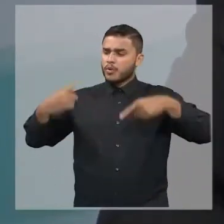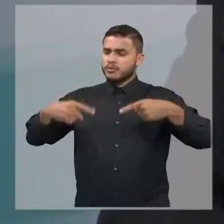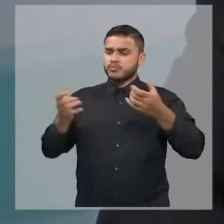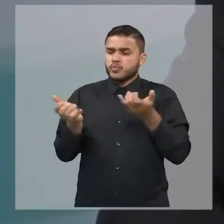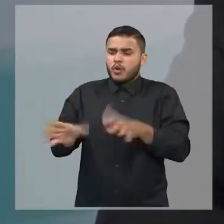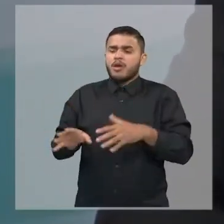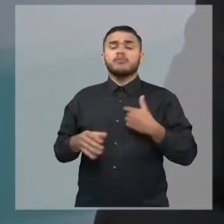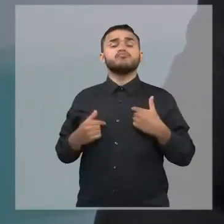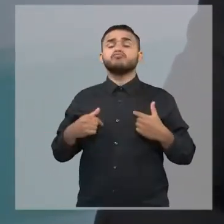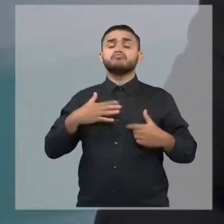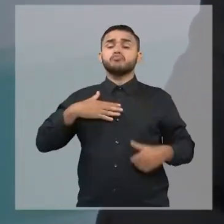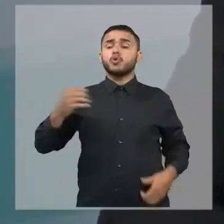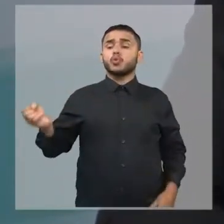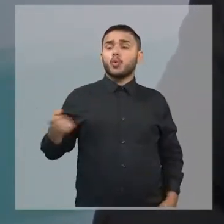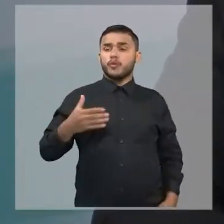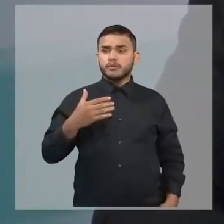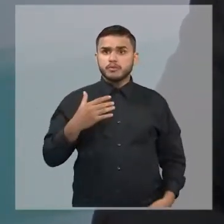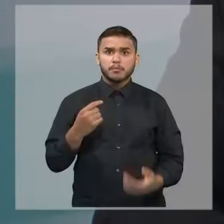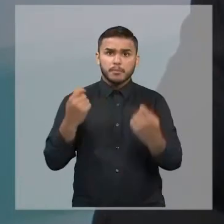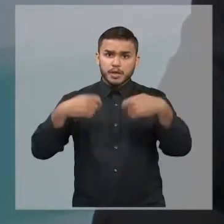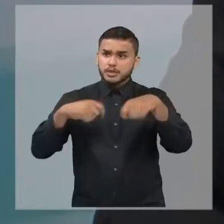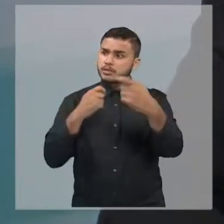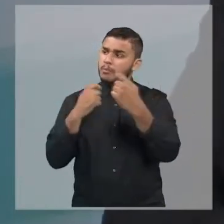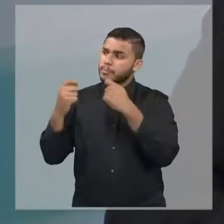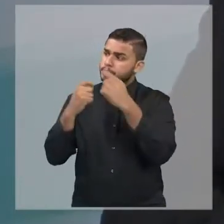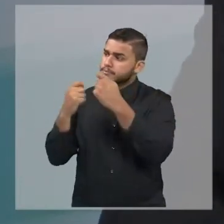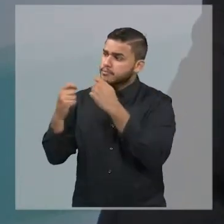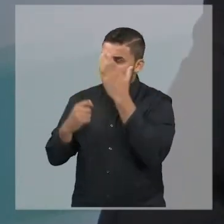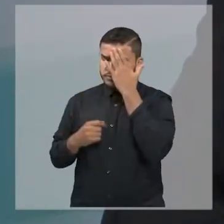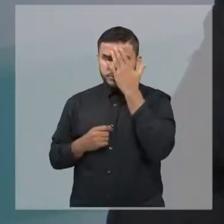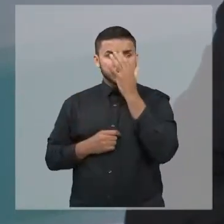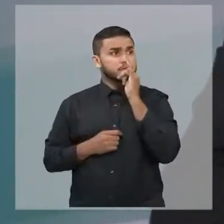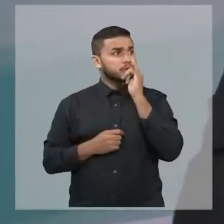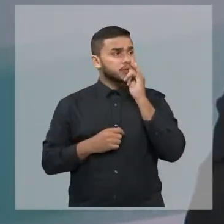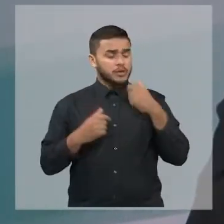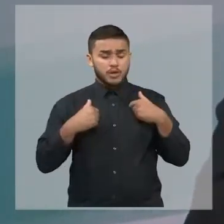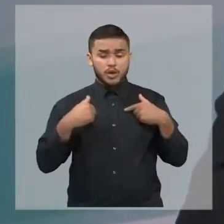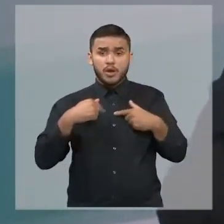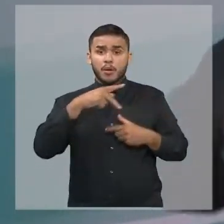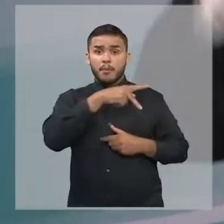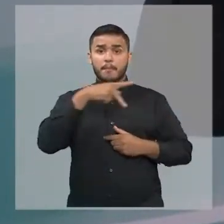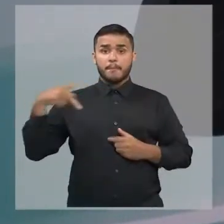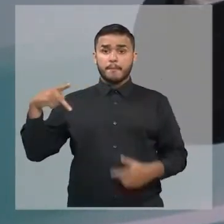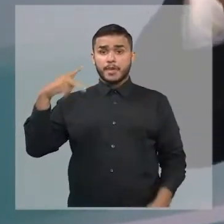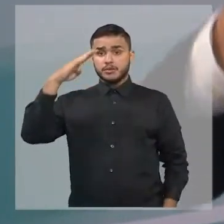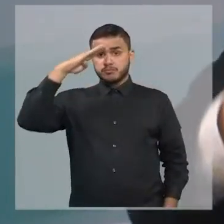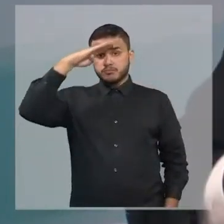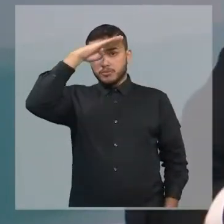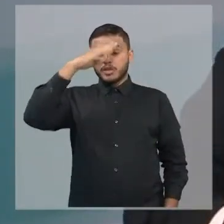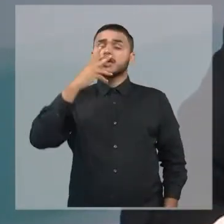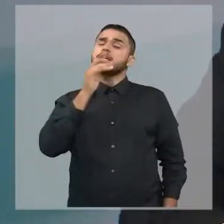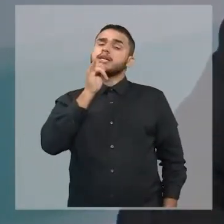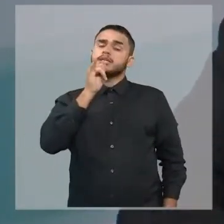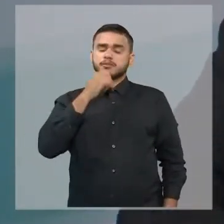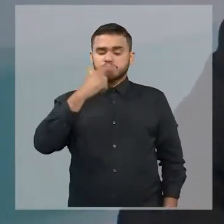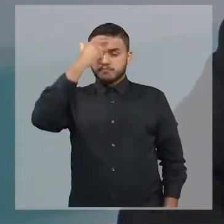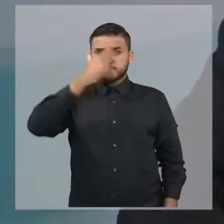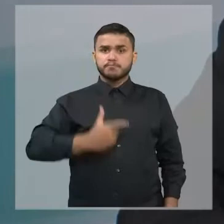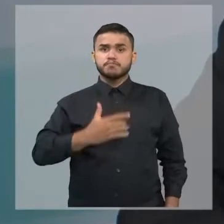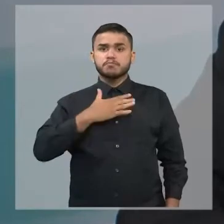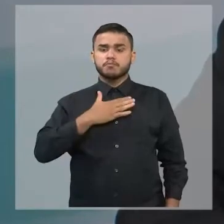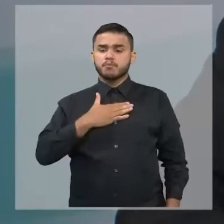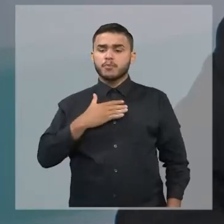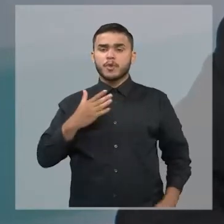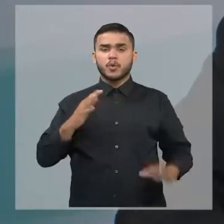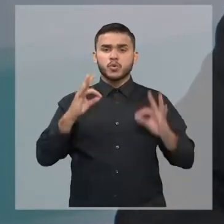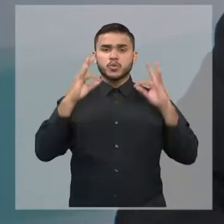política. Ele é presidente da República, ele tem que fazer política com o Congresso. Nós temos um modelo que é centralizado. O presidente tem